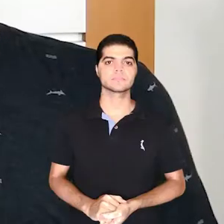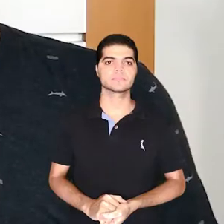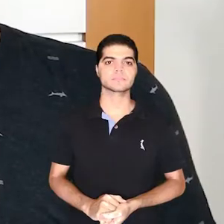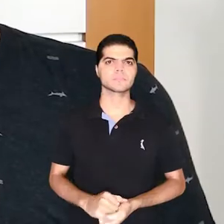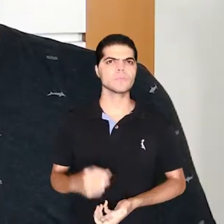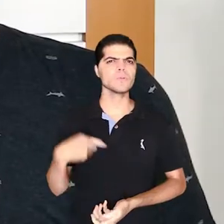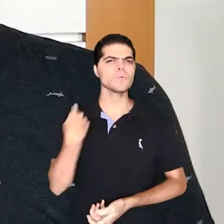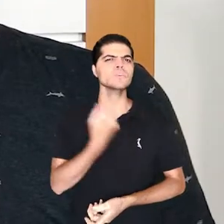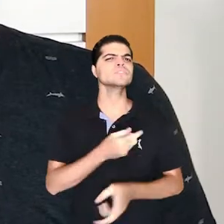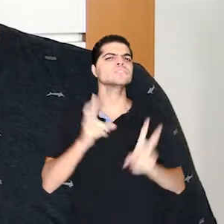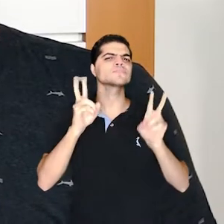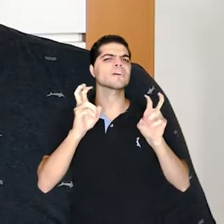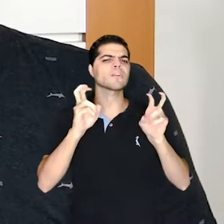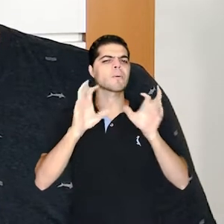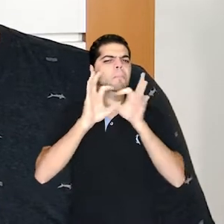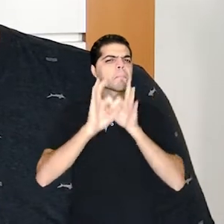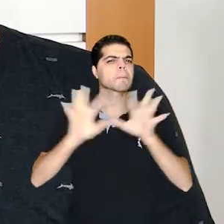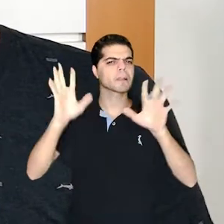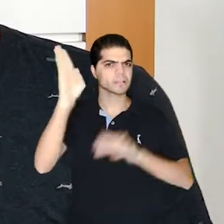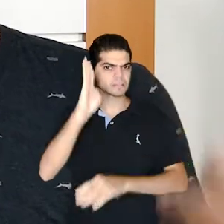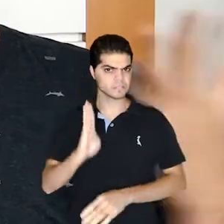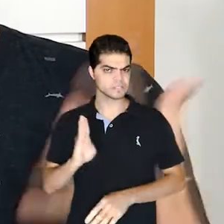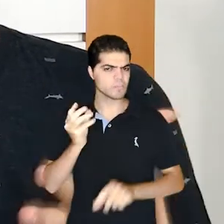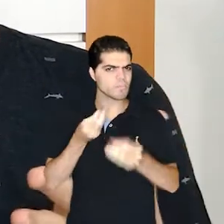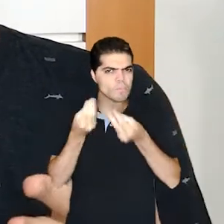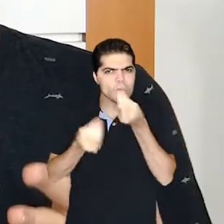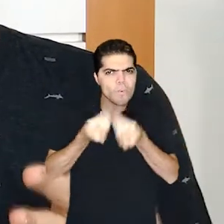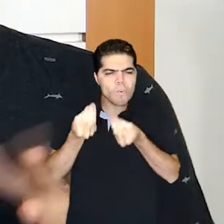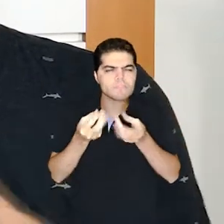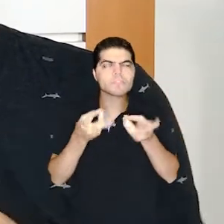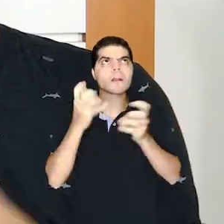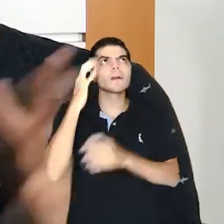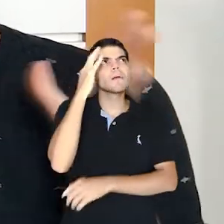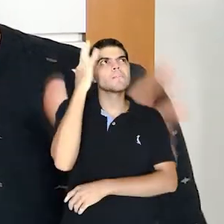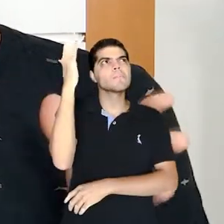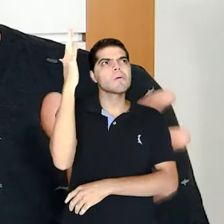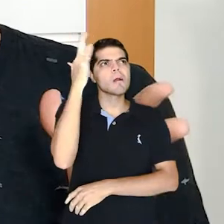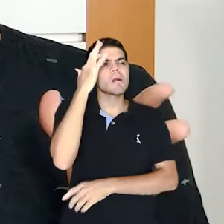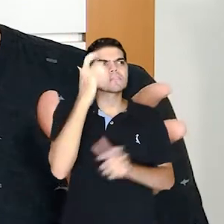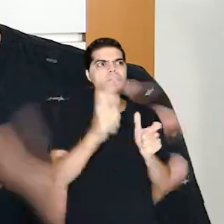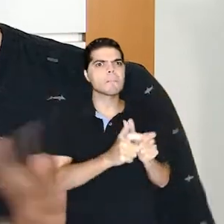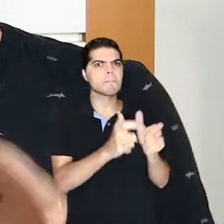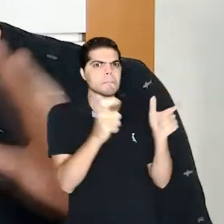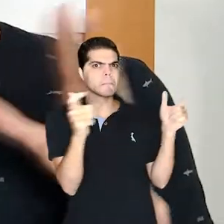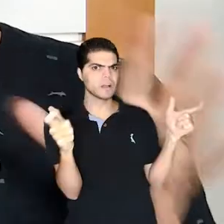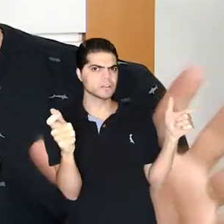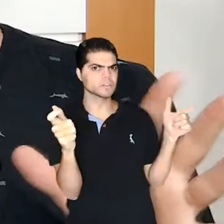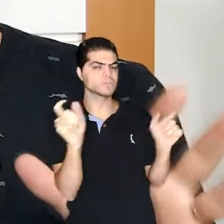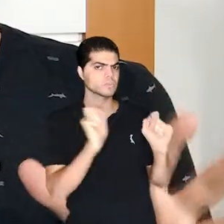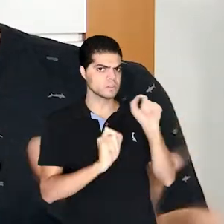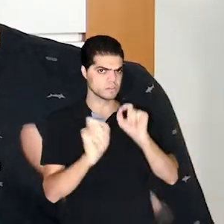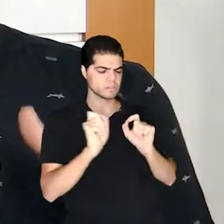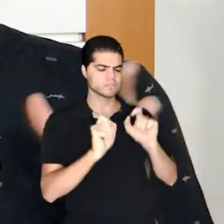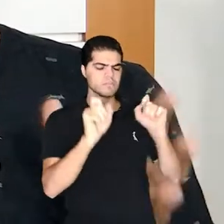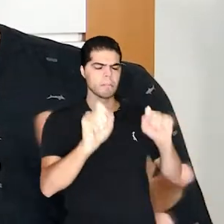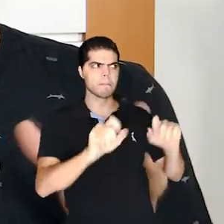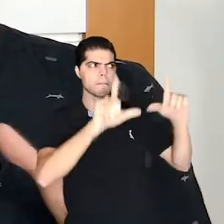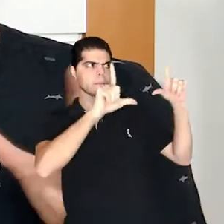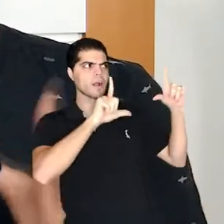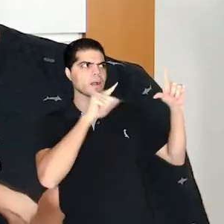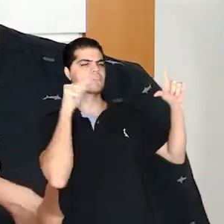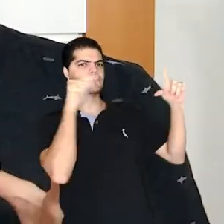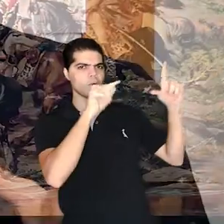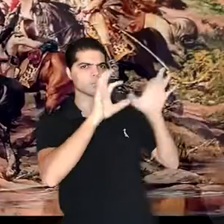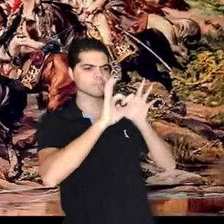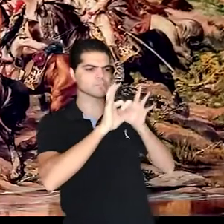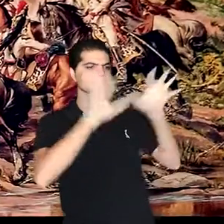Quando nós falamos em independência do Brasil, muito provavelmente a imagem que vem à cabeça da maioria das pessoas do Brasil é o quadro Independência ou Morte do